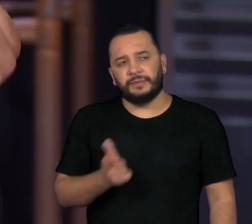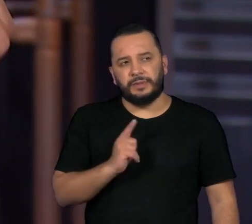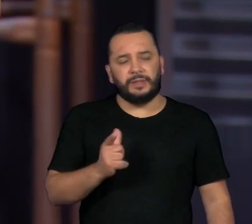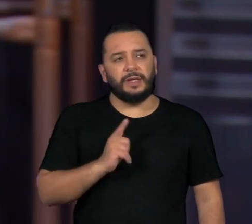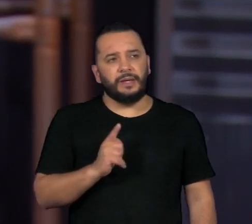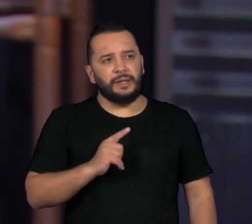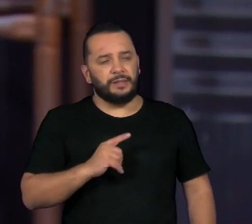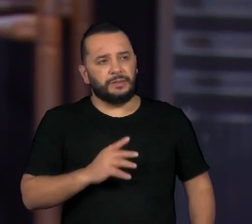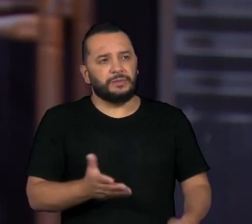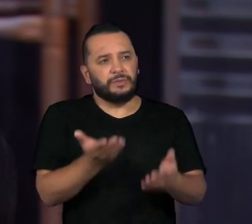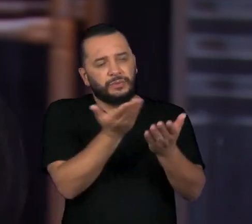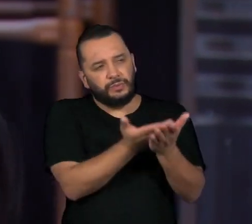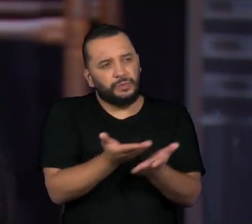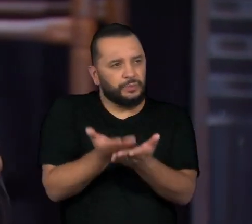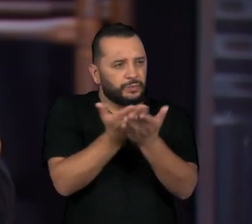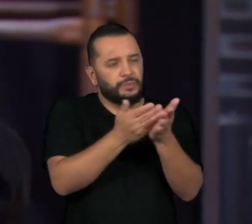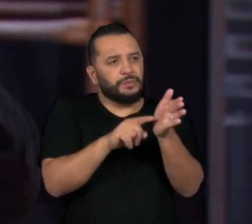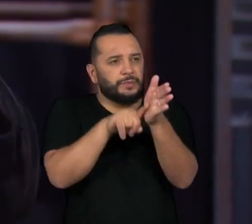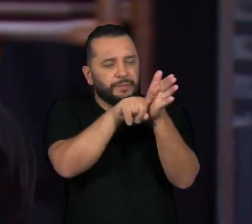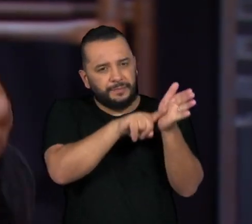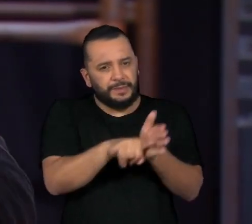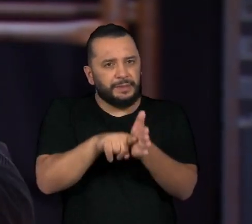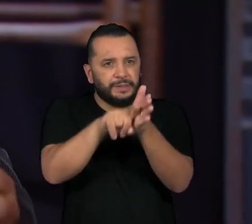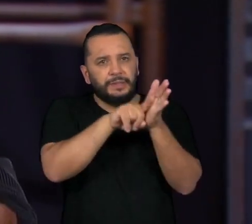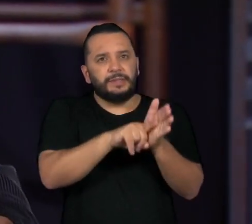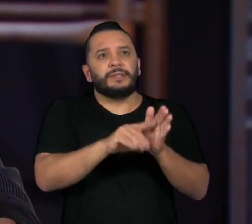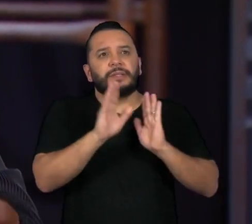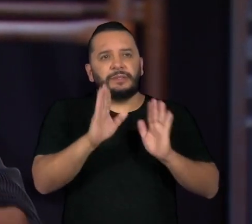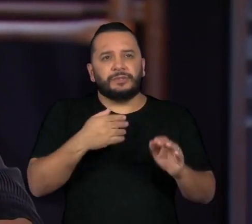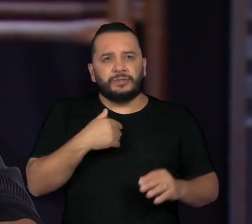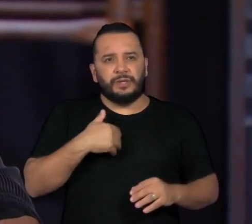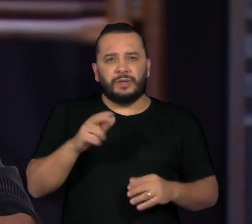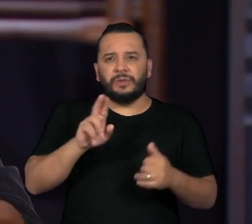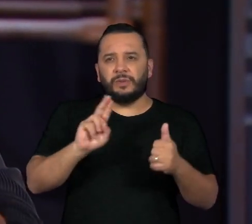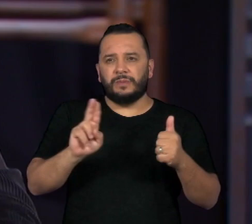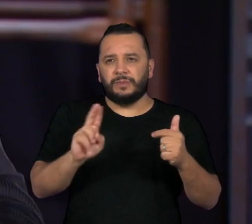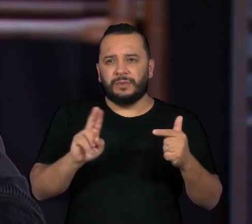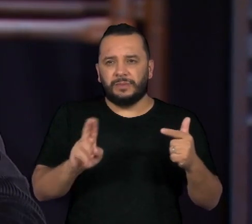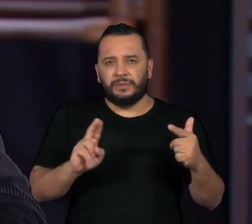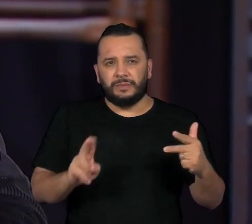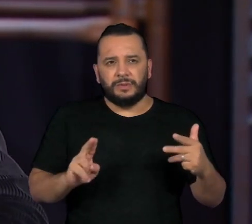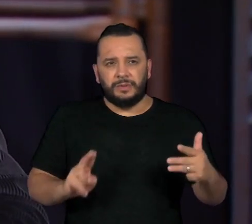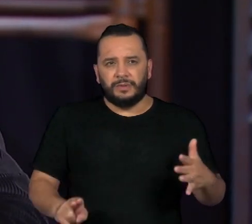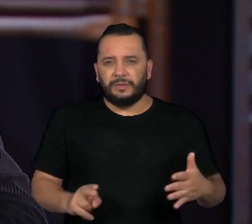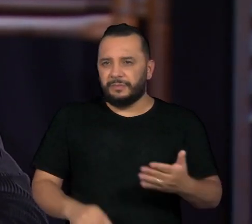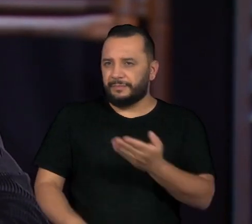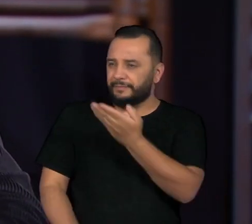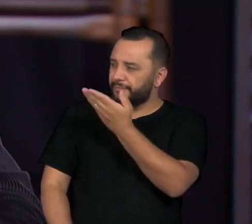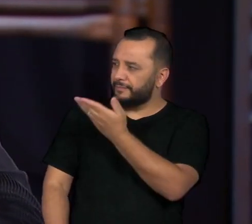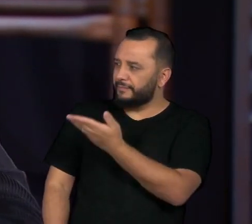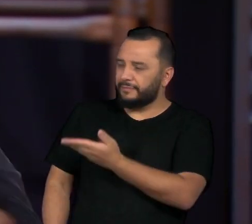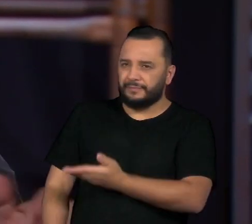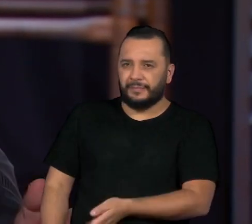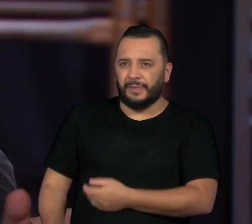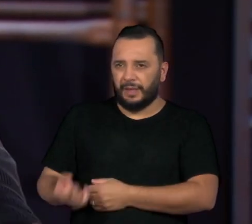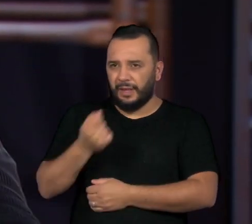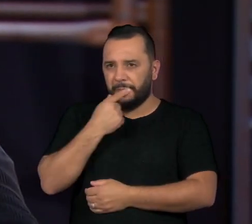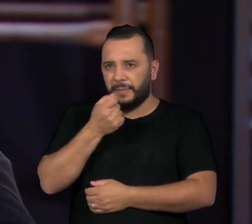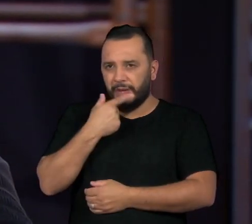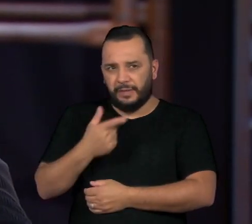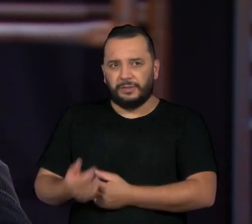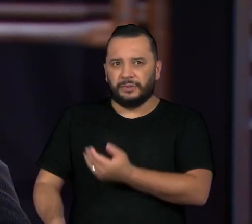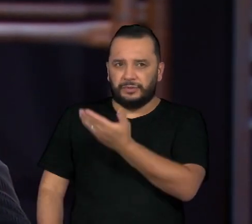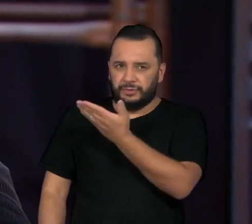hoje de estudos sendo desenvolvidos com psilocibina, MDMA, LSD, DMT, que é a substância presente